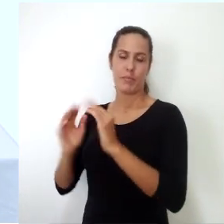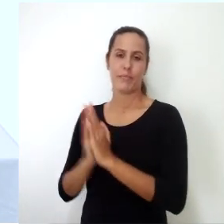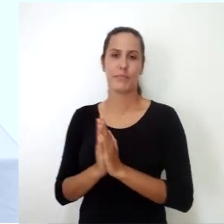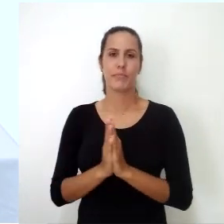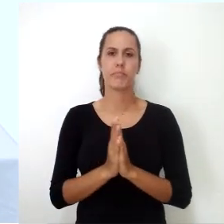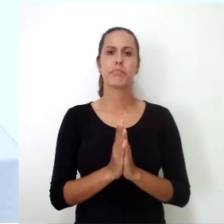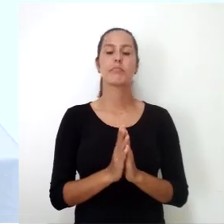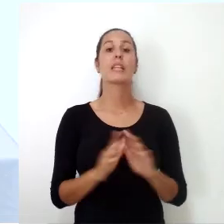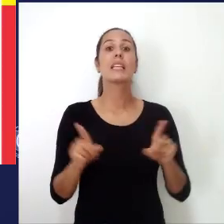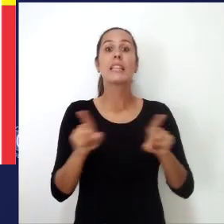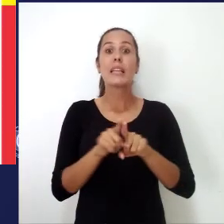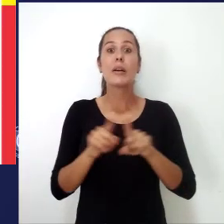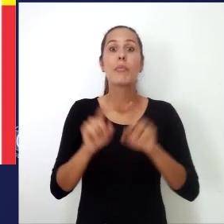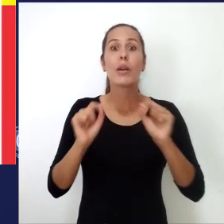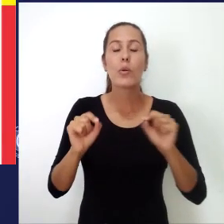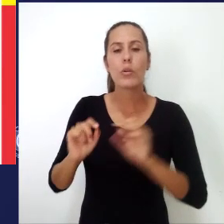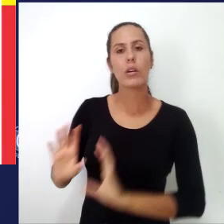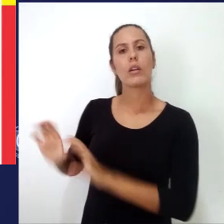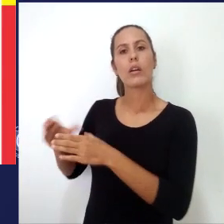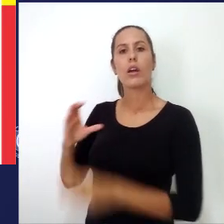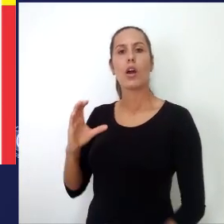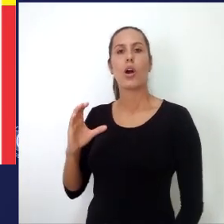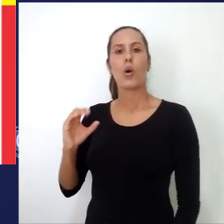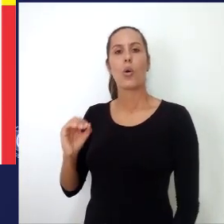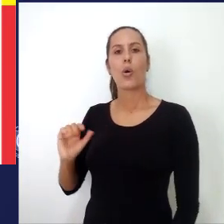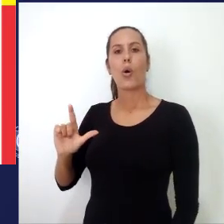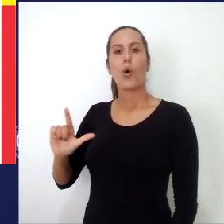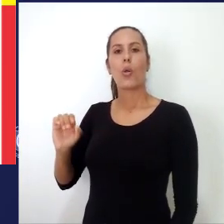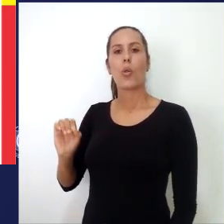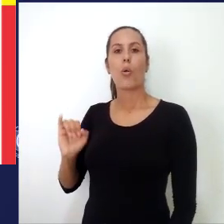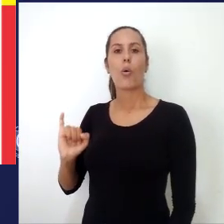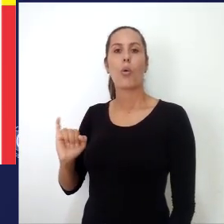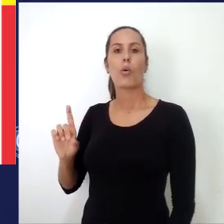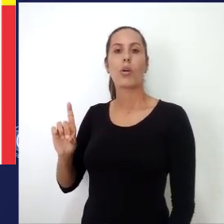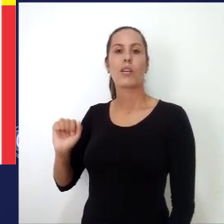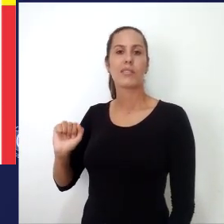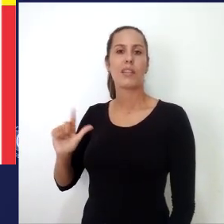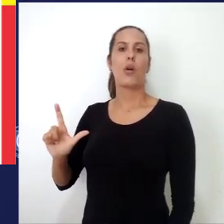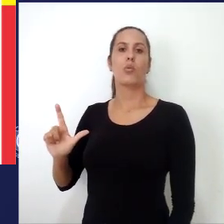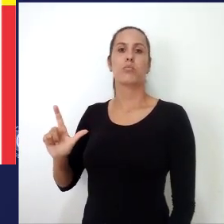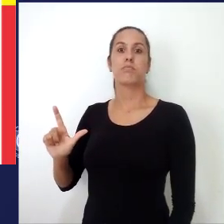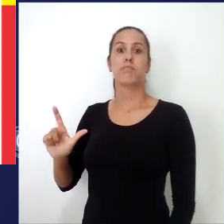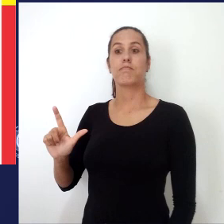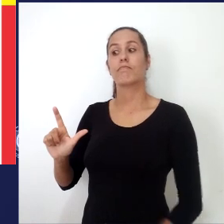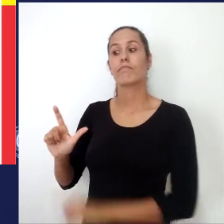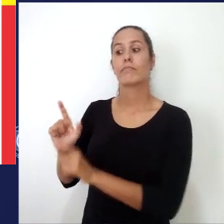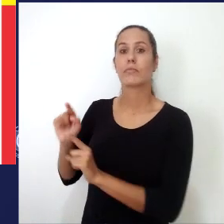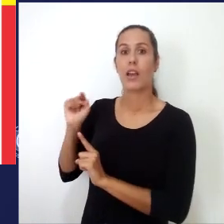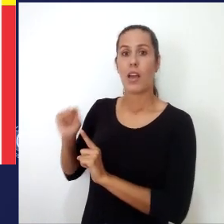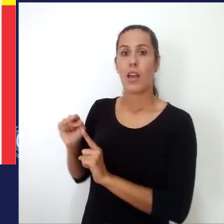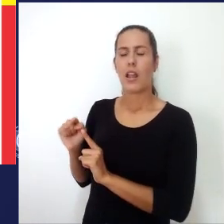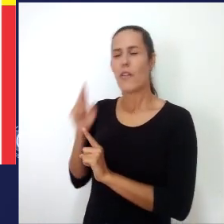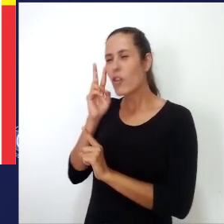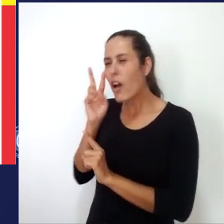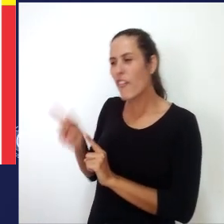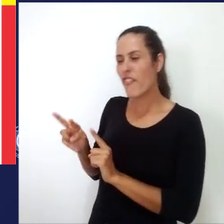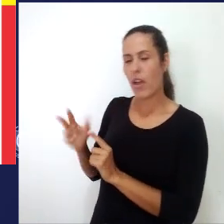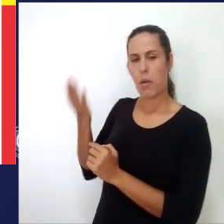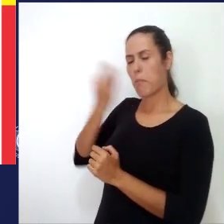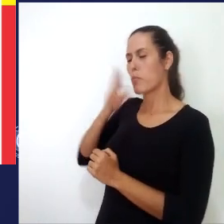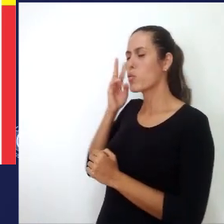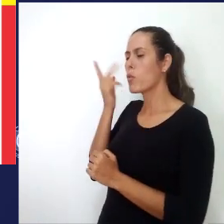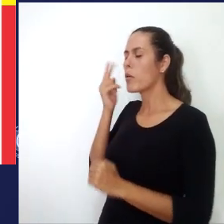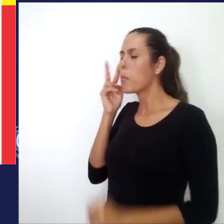mistura coloidal. Quando se fala de mistura coloidal, vai ser aquela mistura que tem apenas uma única fase,